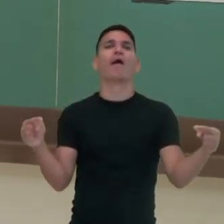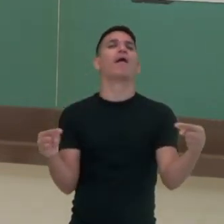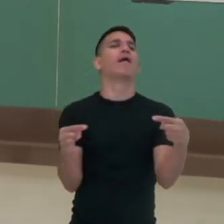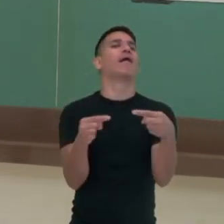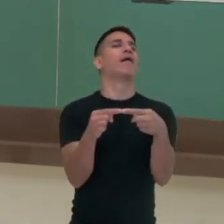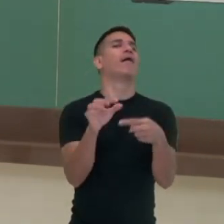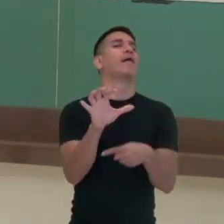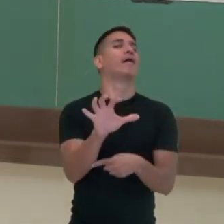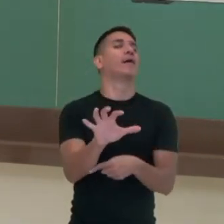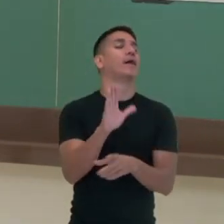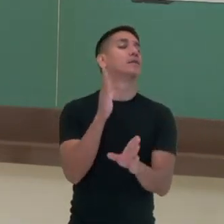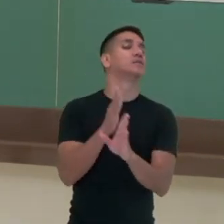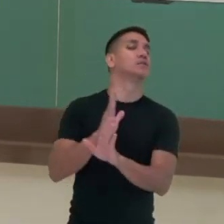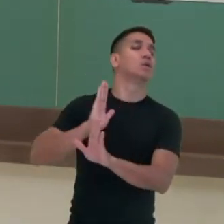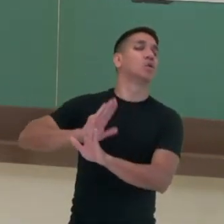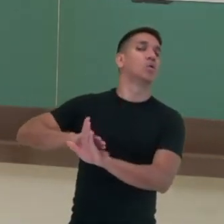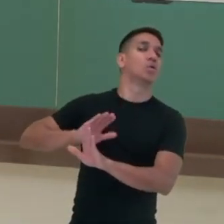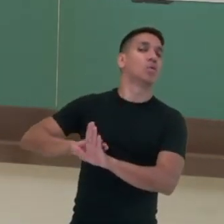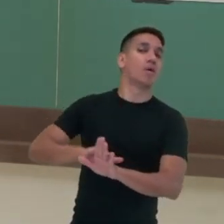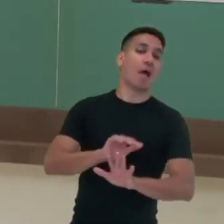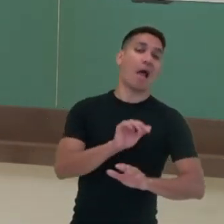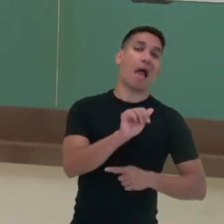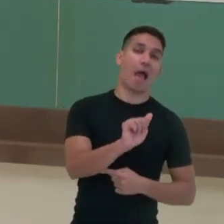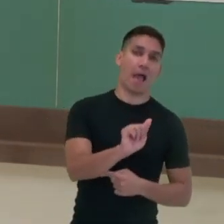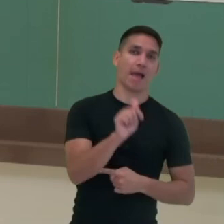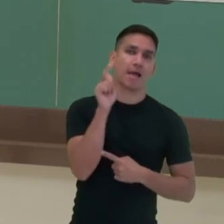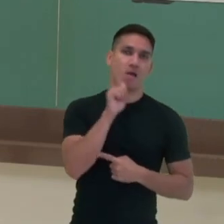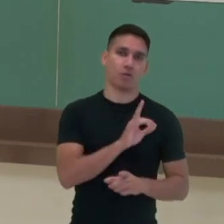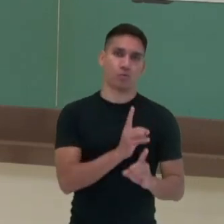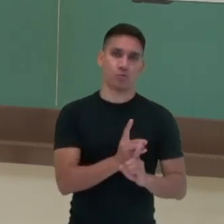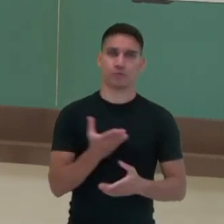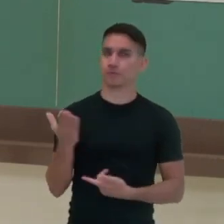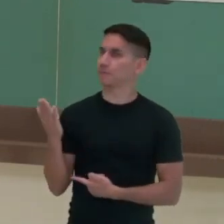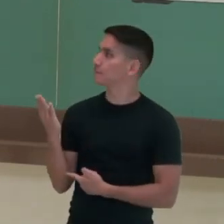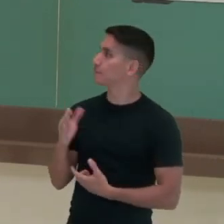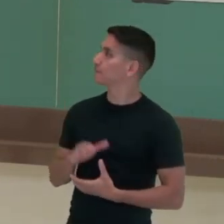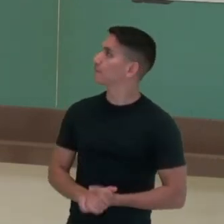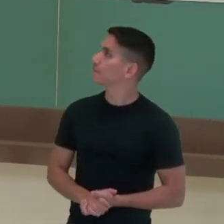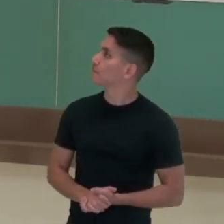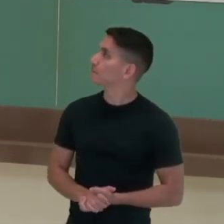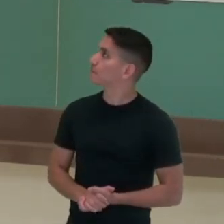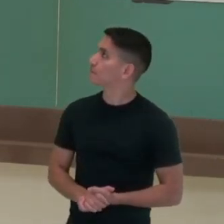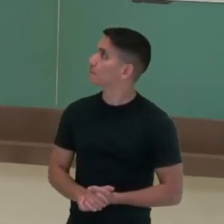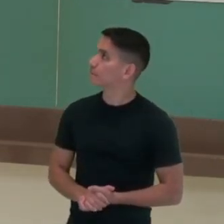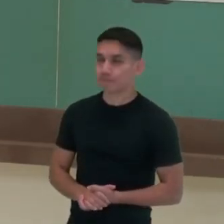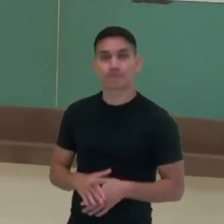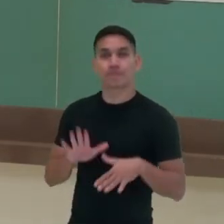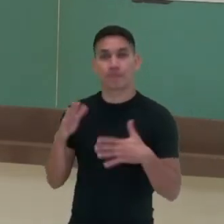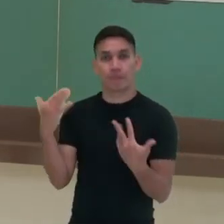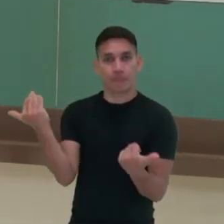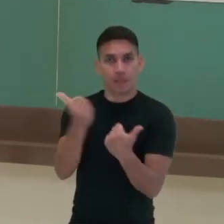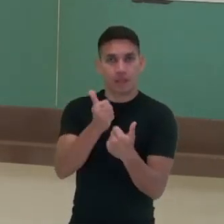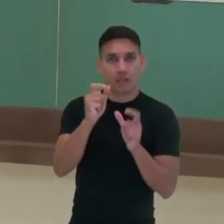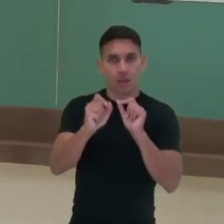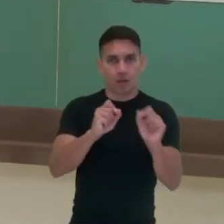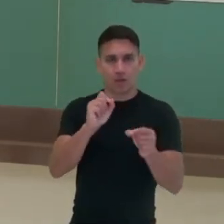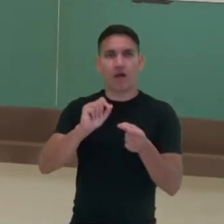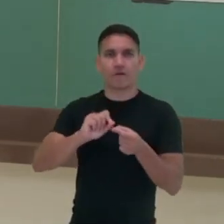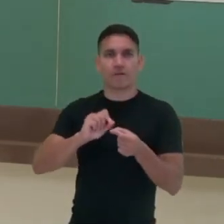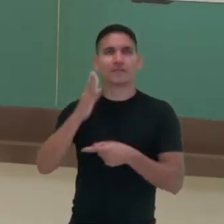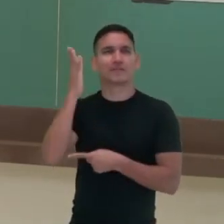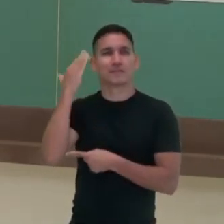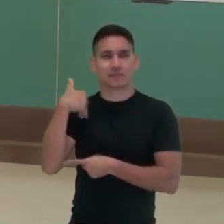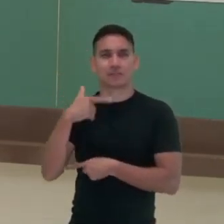para descobrir quem é o nosso a nossa base. Então, substituindo, pessoal, nós